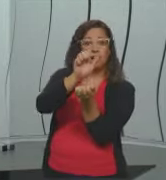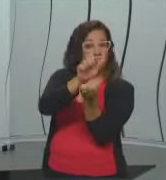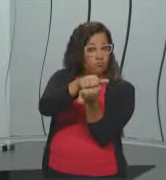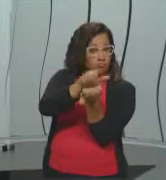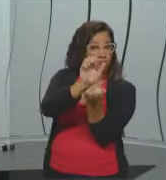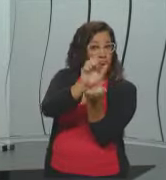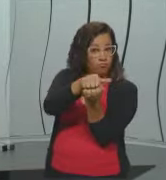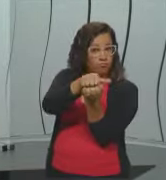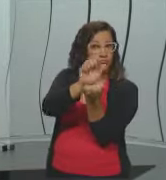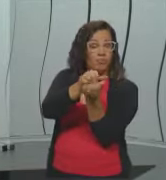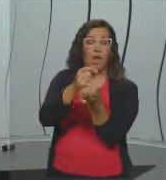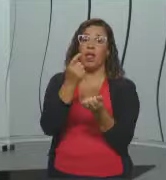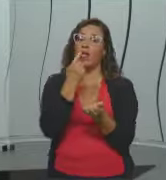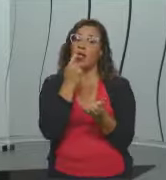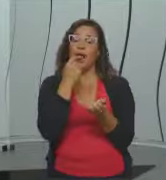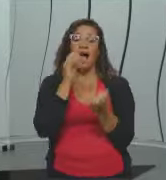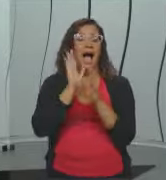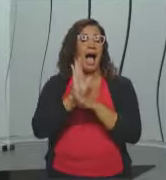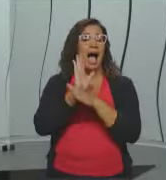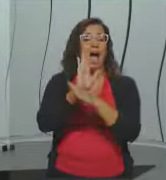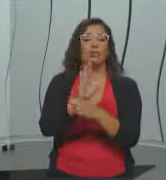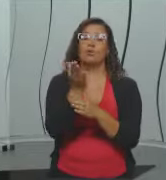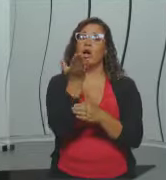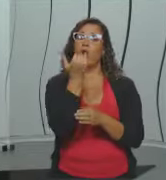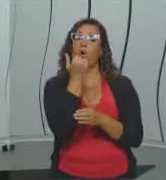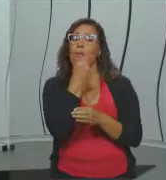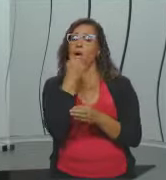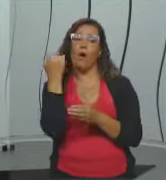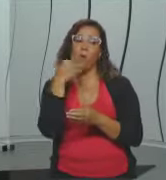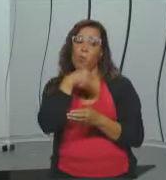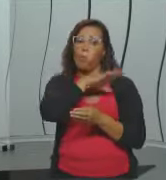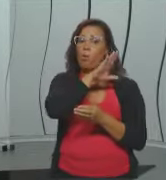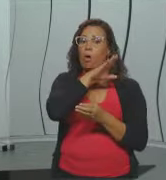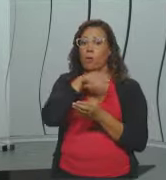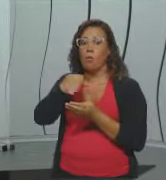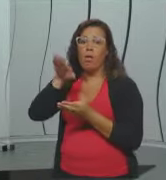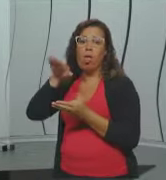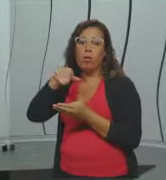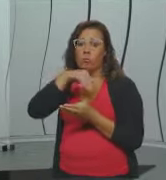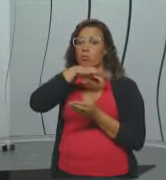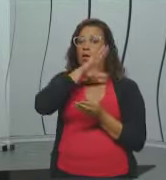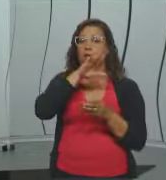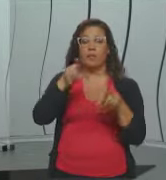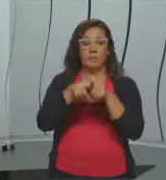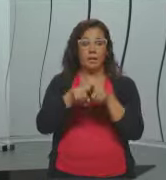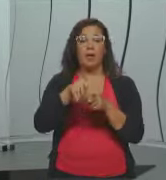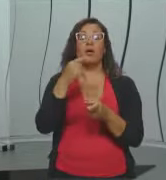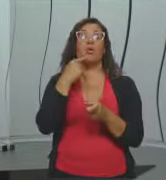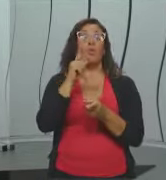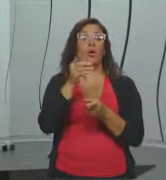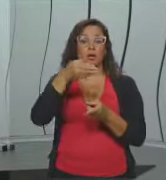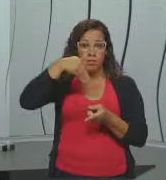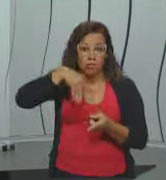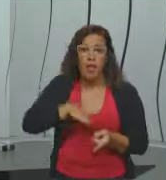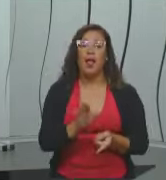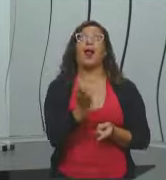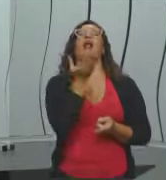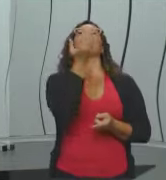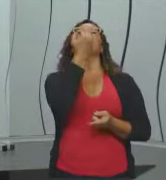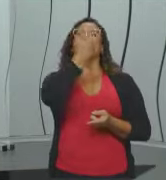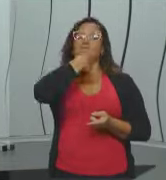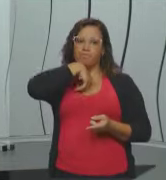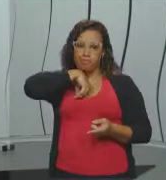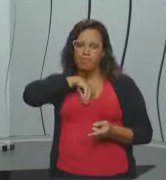e trituram. Então a língua tem essa função importantíssima e a língua ainda tem a função de empurrar o alimento em